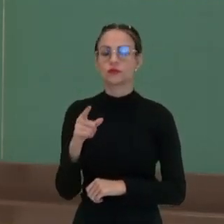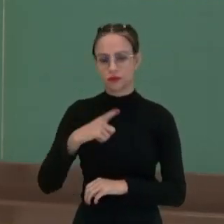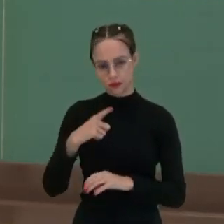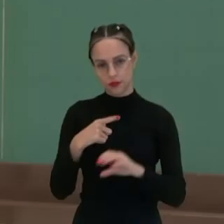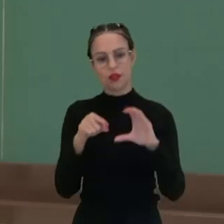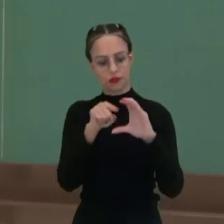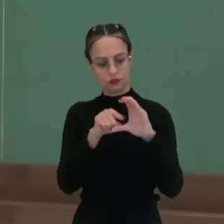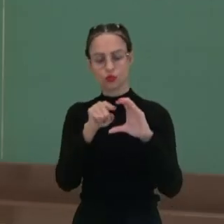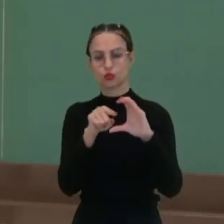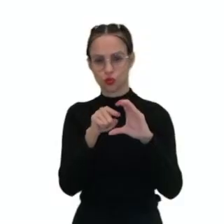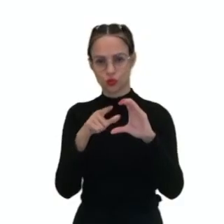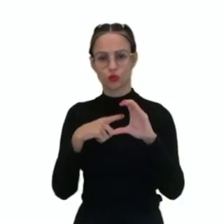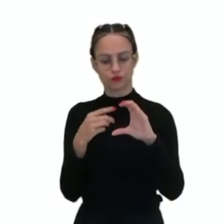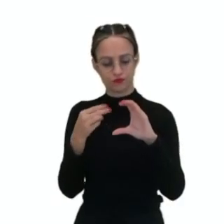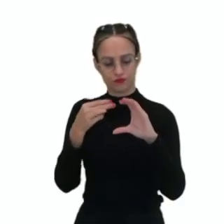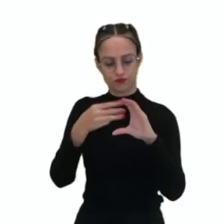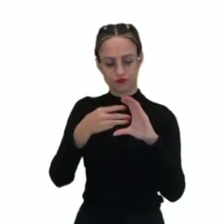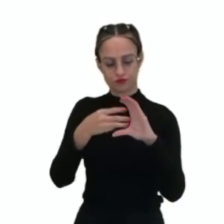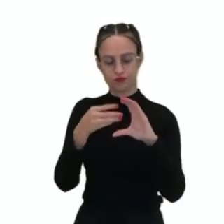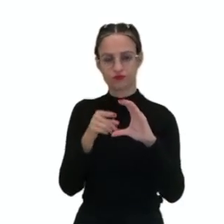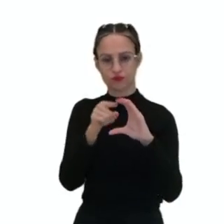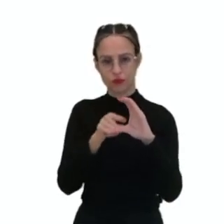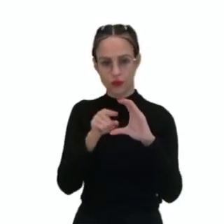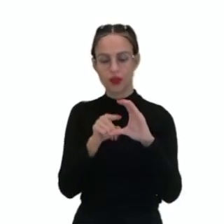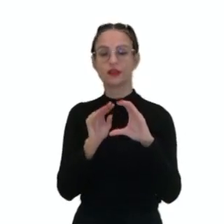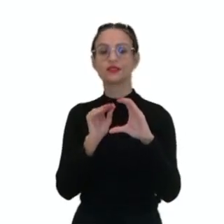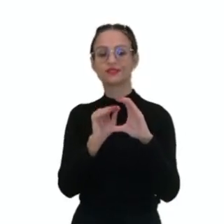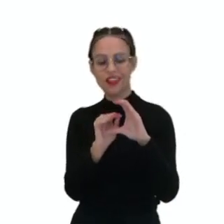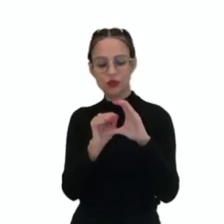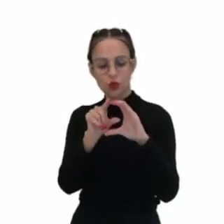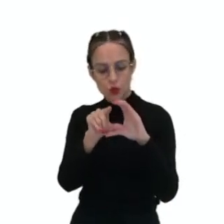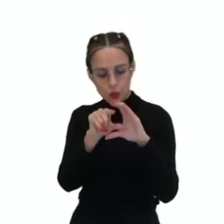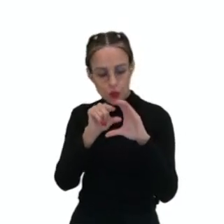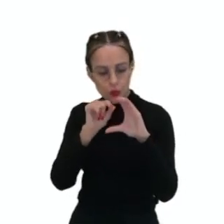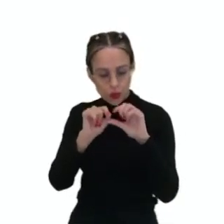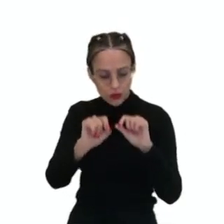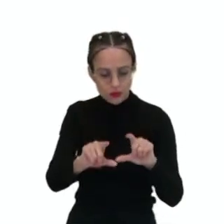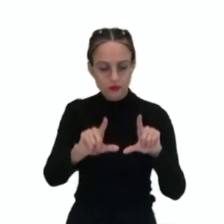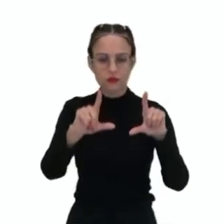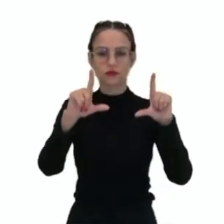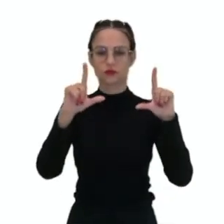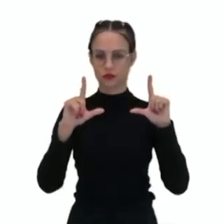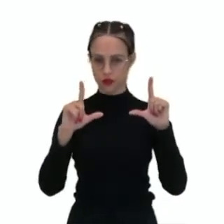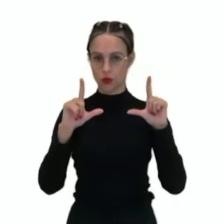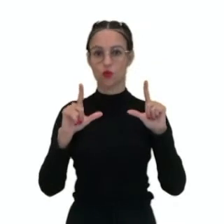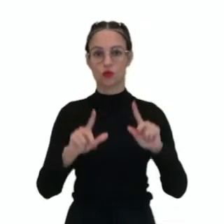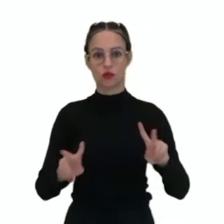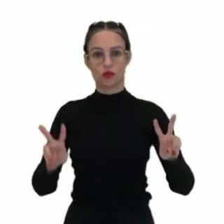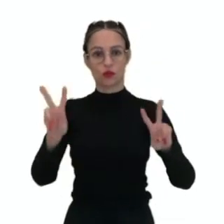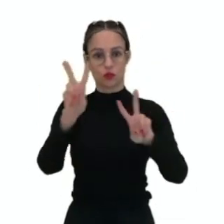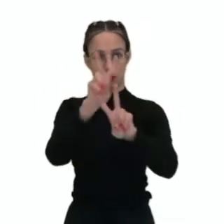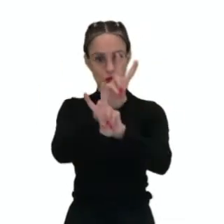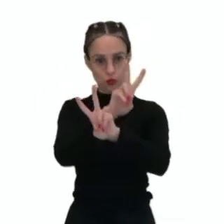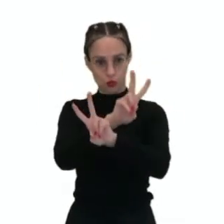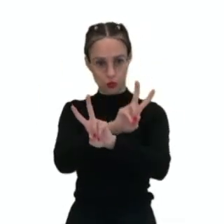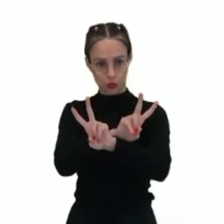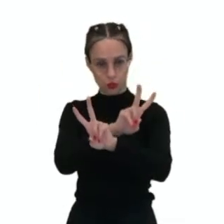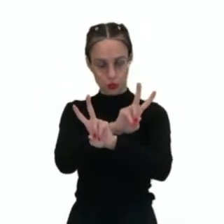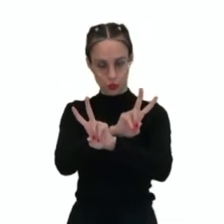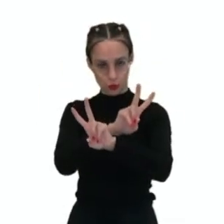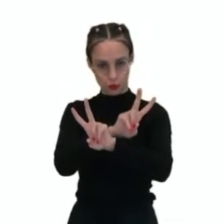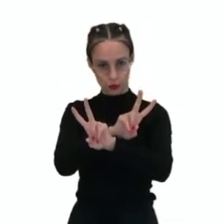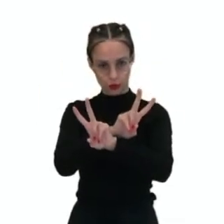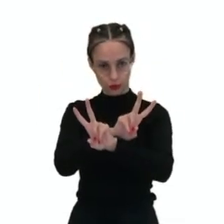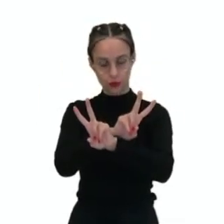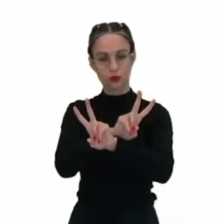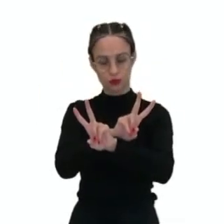eucarionte, possui um núcleo. Dentro deste núcleo nós temos os cromossomos, que é representado aqui, né, por